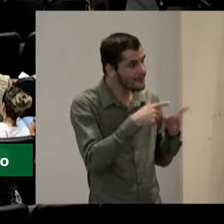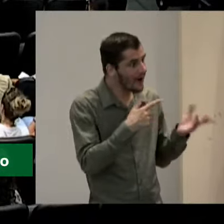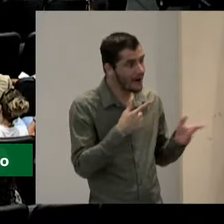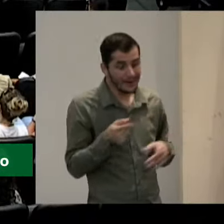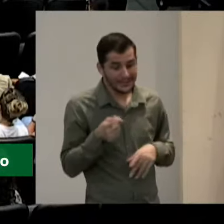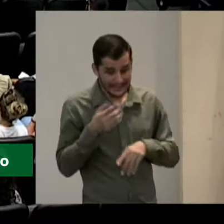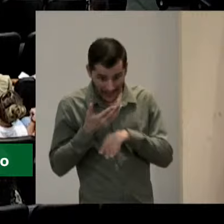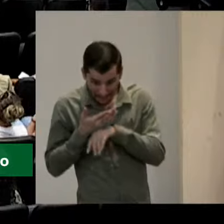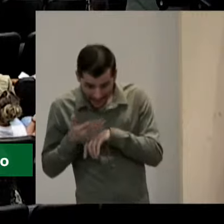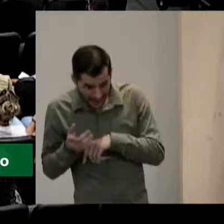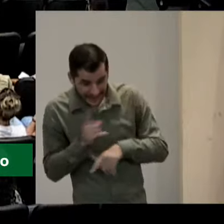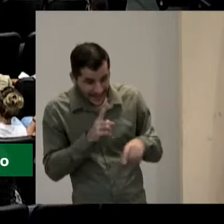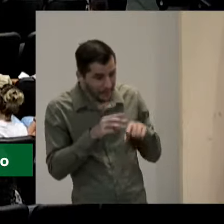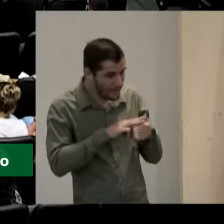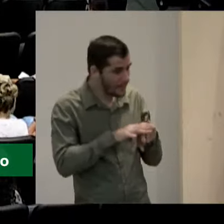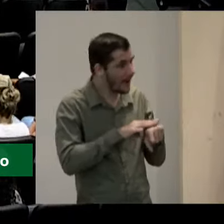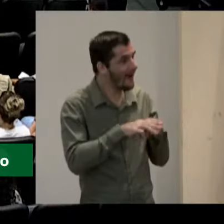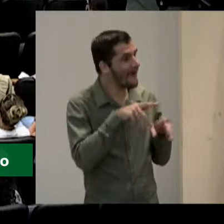marrom.